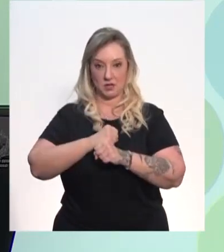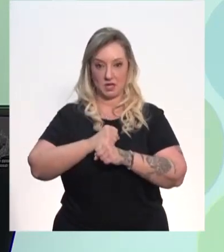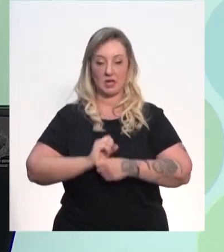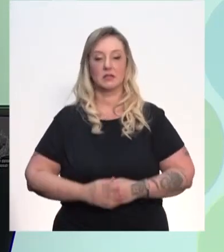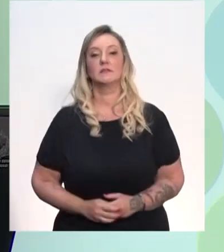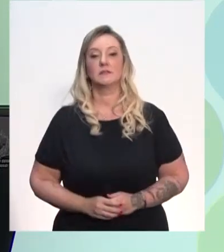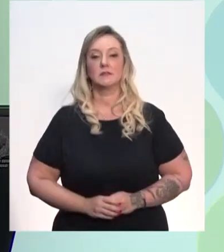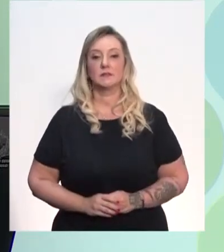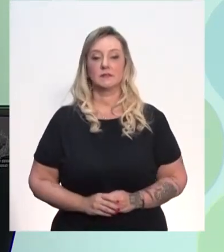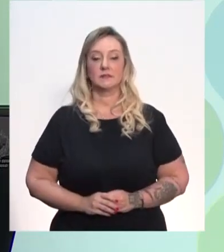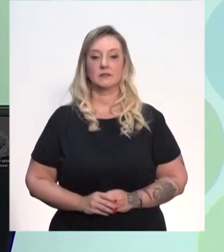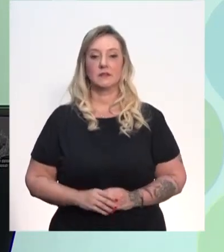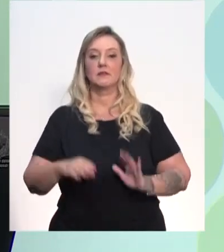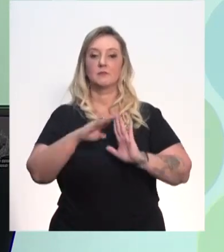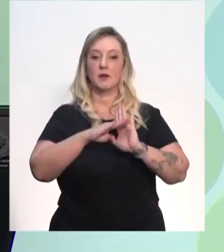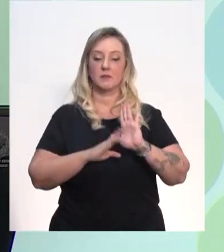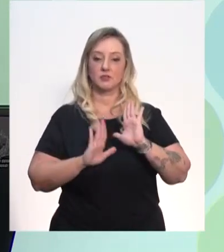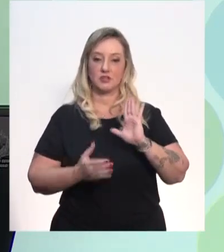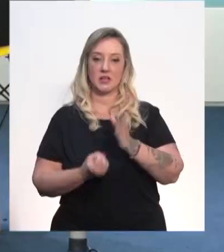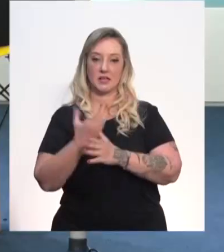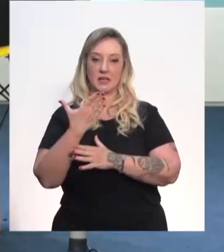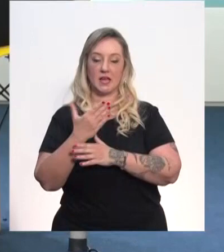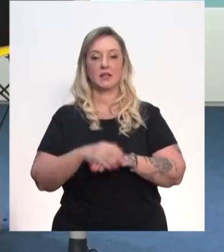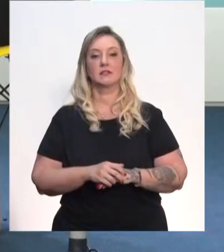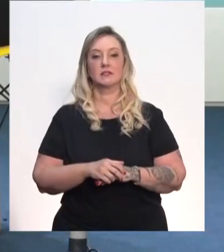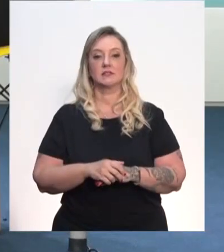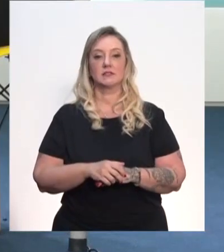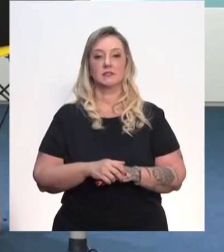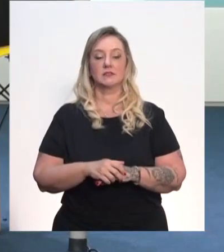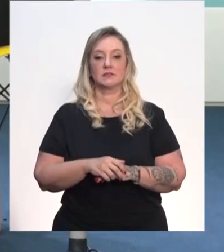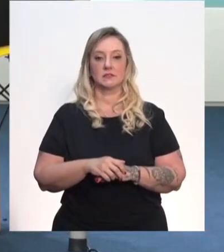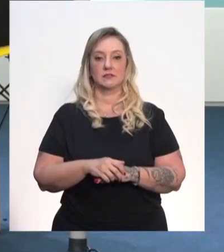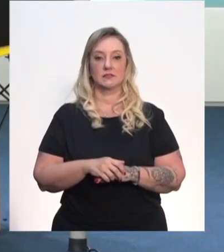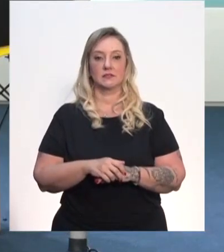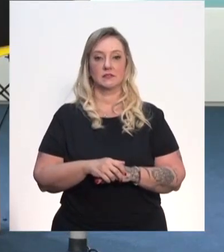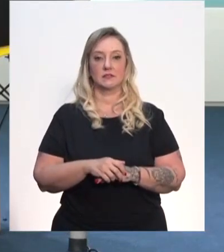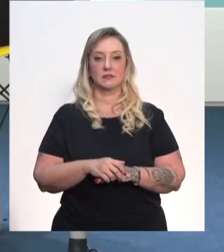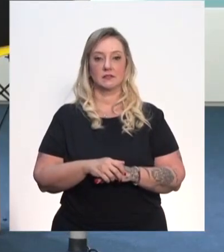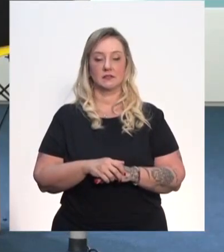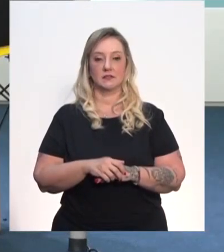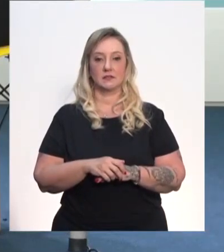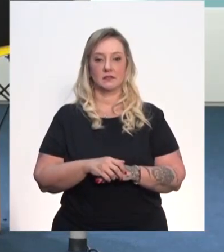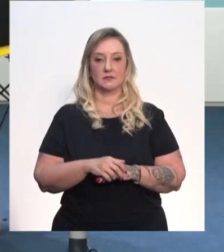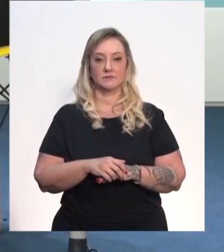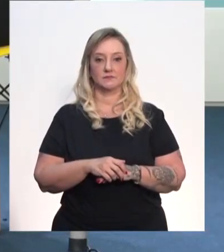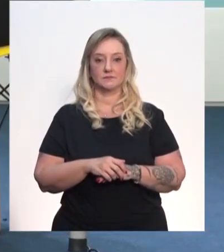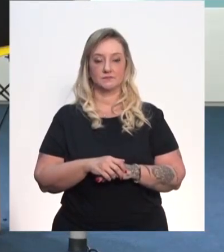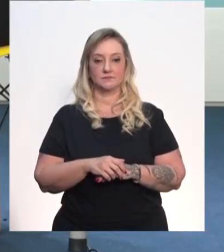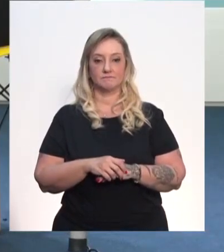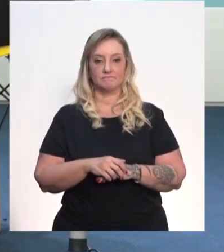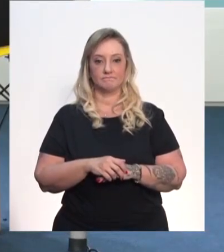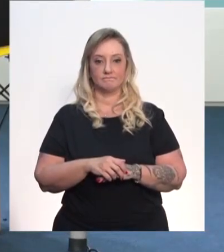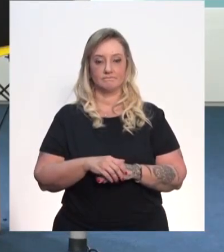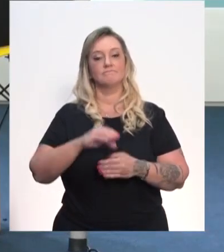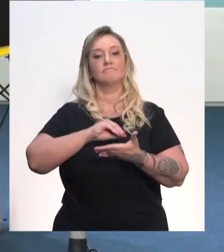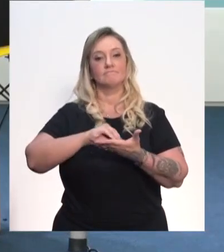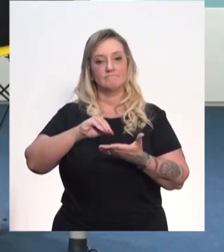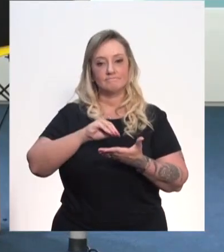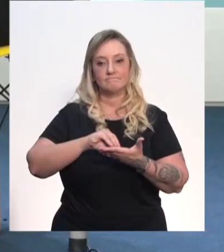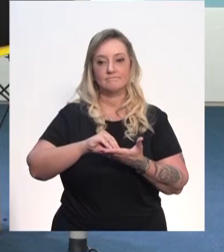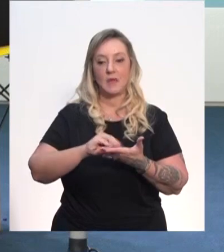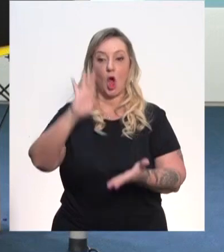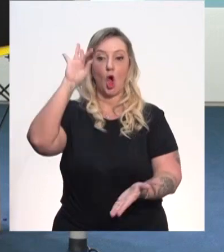e aperfeiçoamento profissional. Então, é um espaço de formação continuada muito importante e nós temos que trabalhar para que